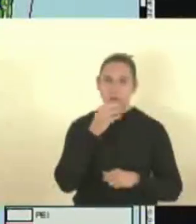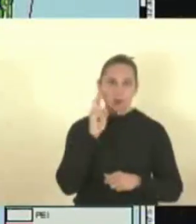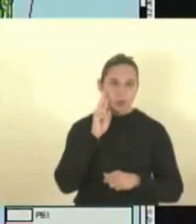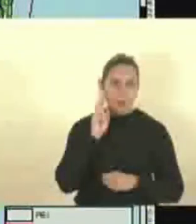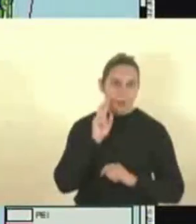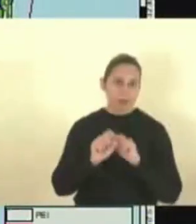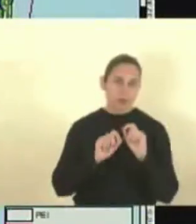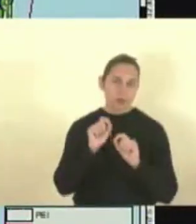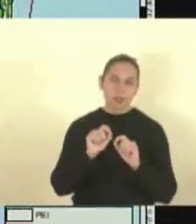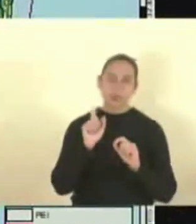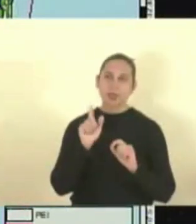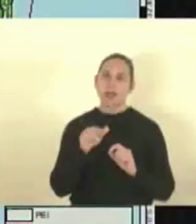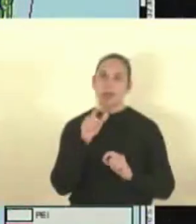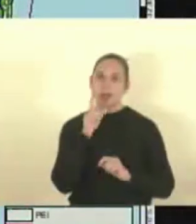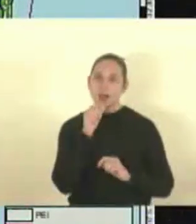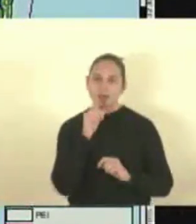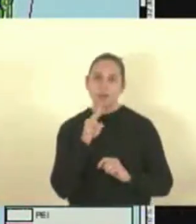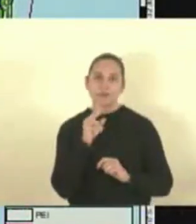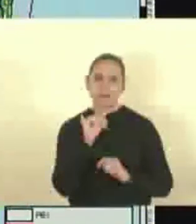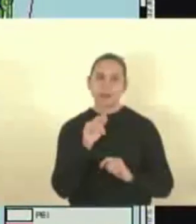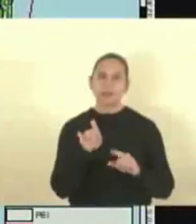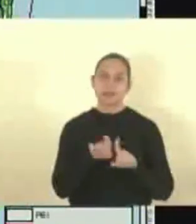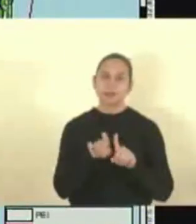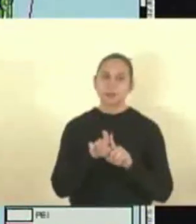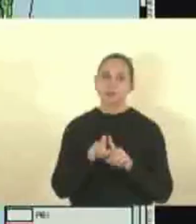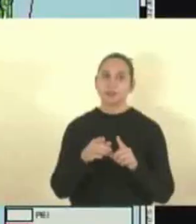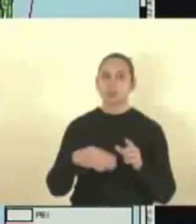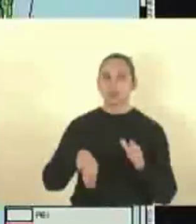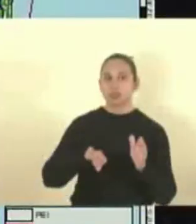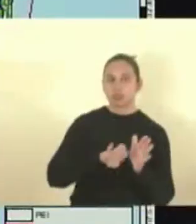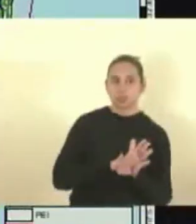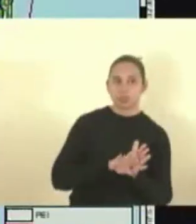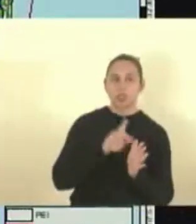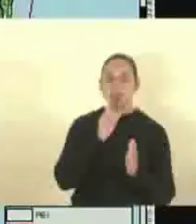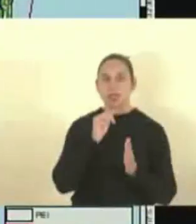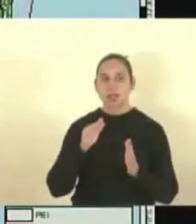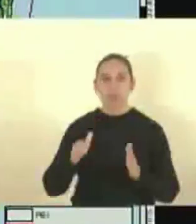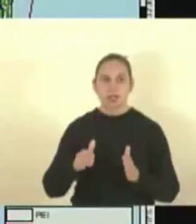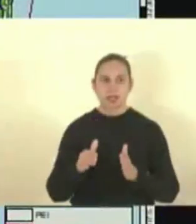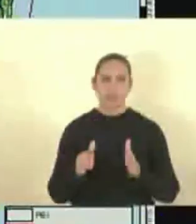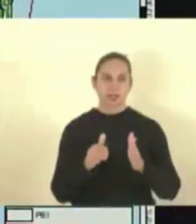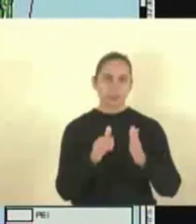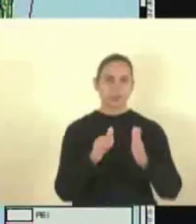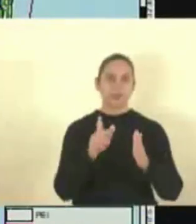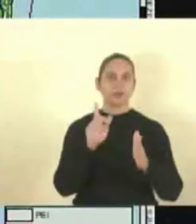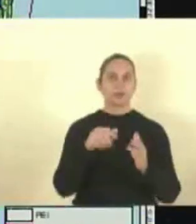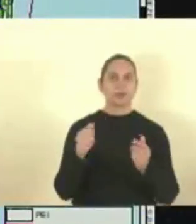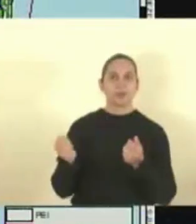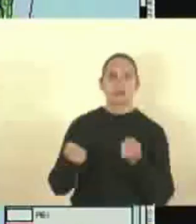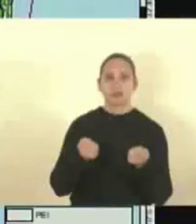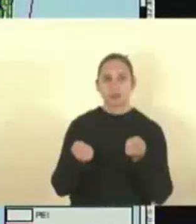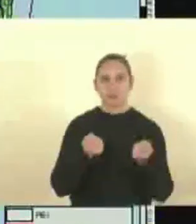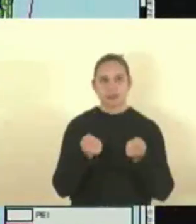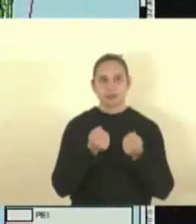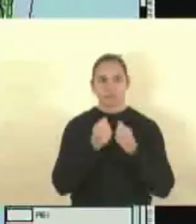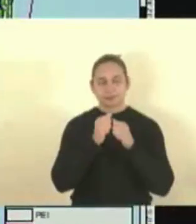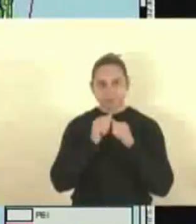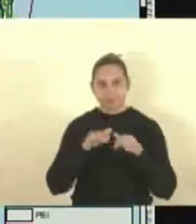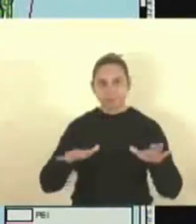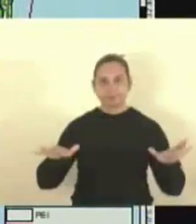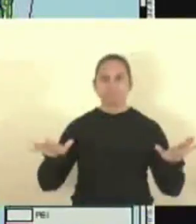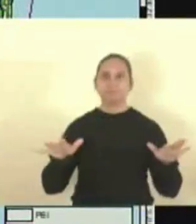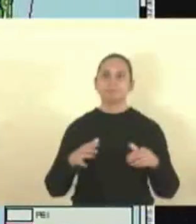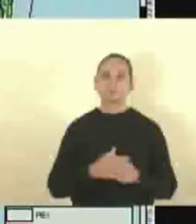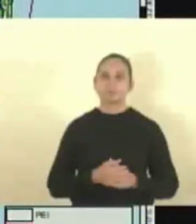da planície vai abastecer também o rio. Então, é uma regulação, digamos assim, bem difusa, bem complexa, né?